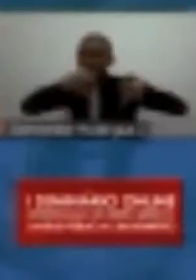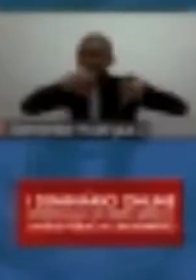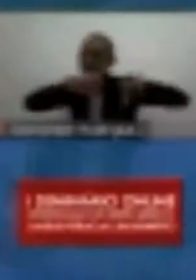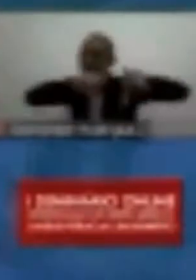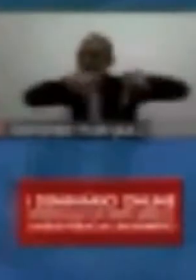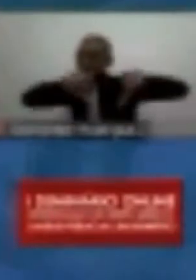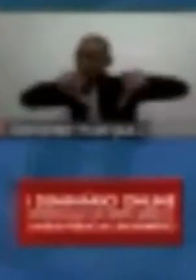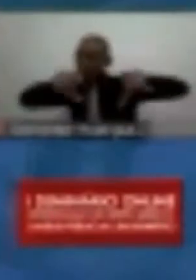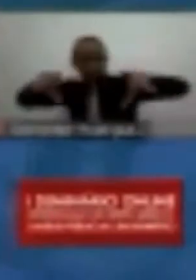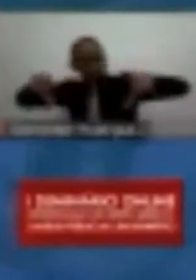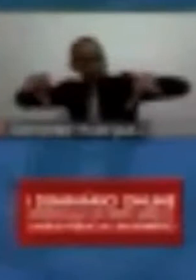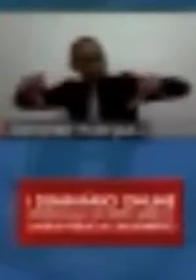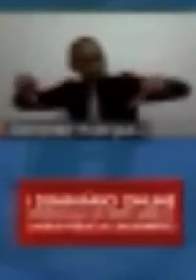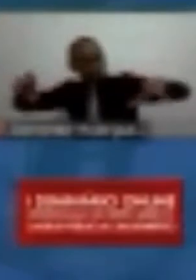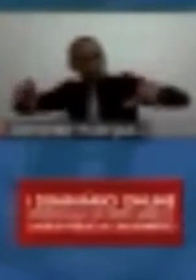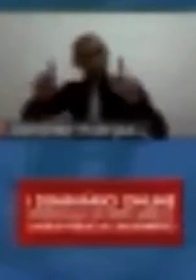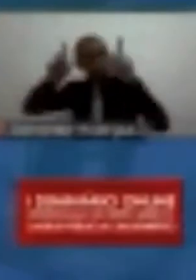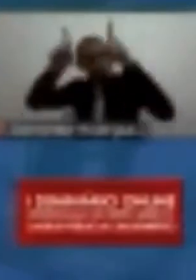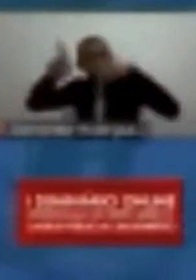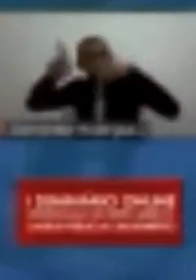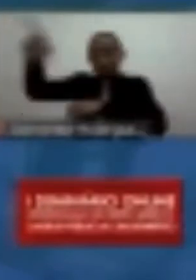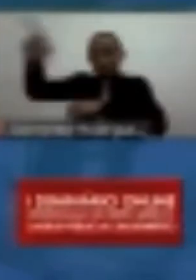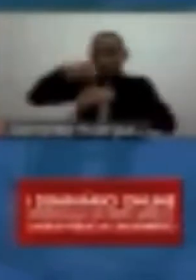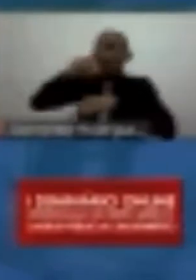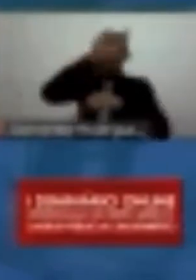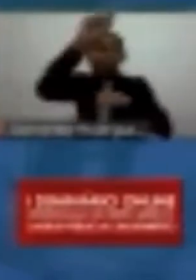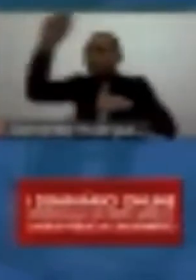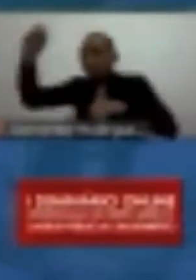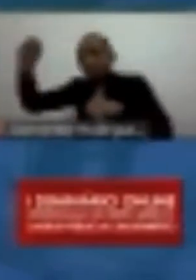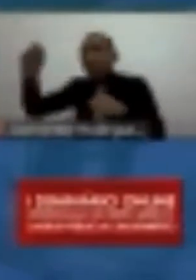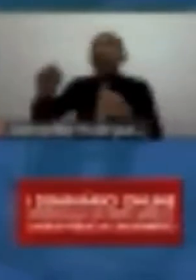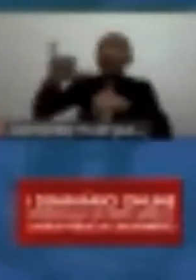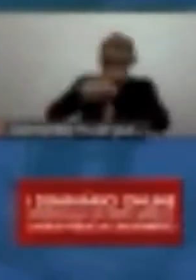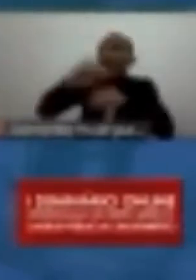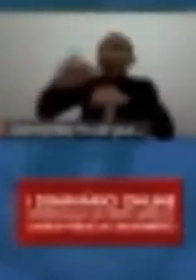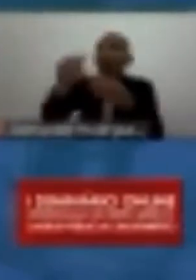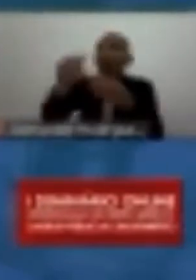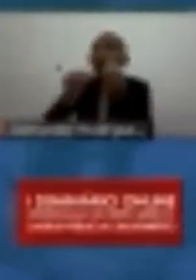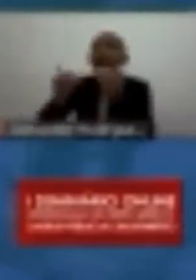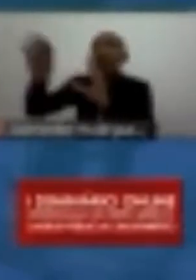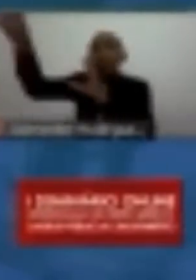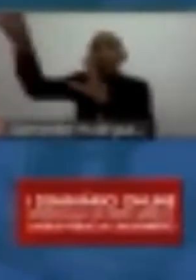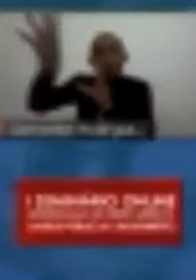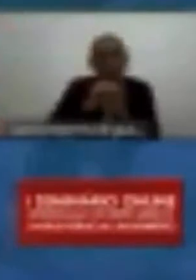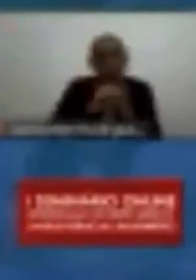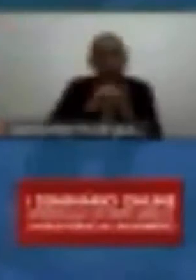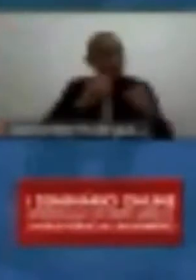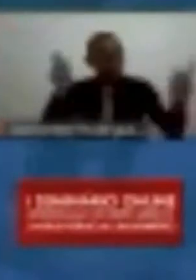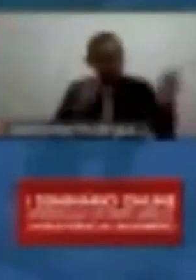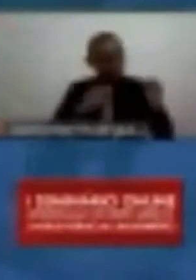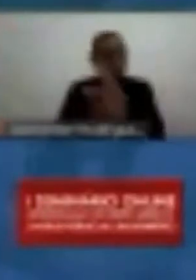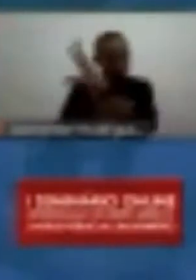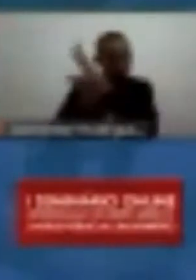de entidades públicas de vários países mostrando qual é a estratégia que se deve adotar. Nós temos